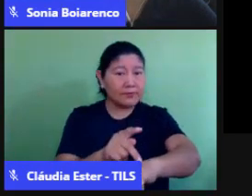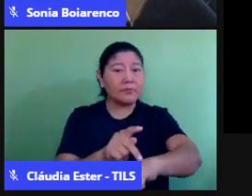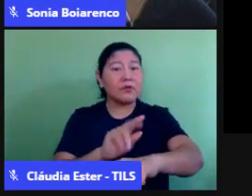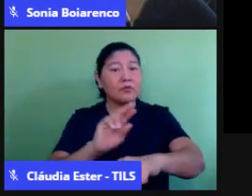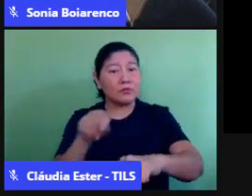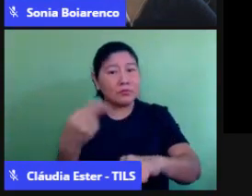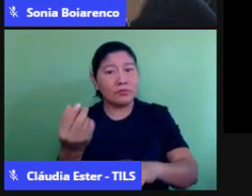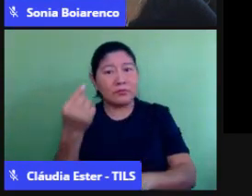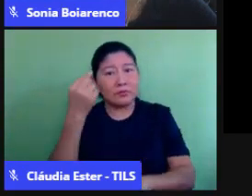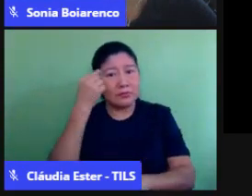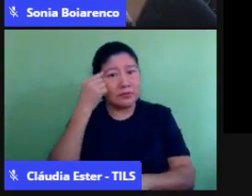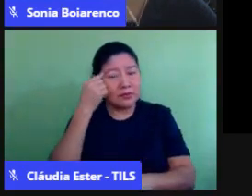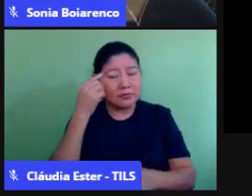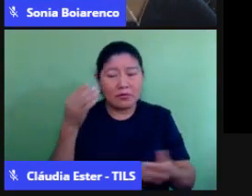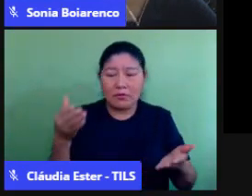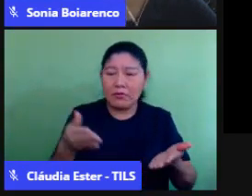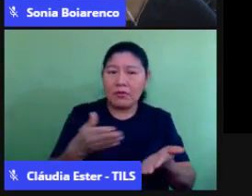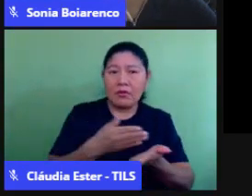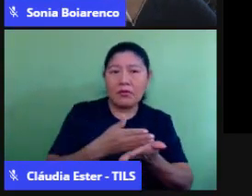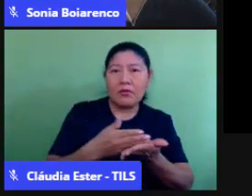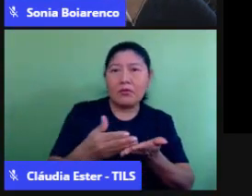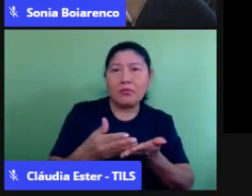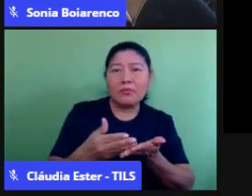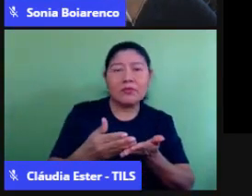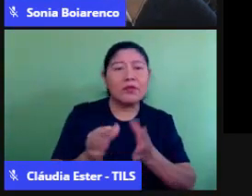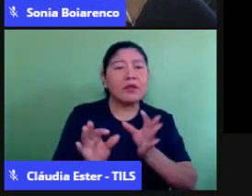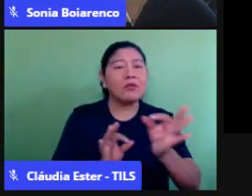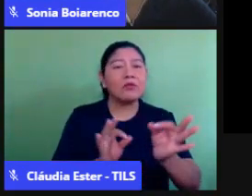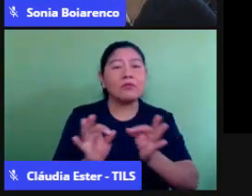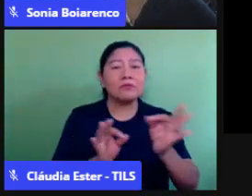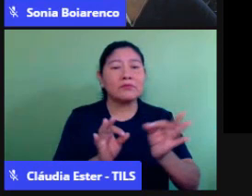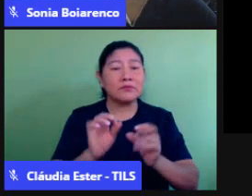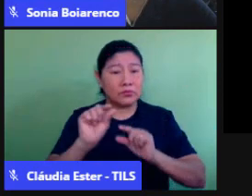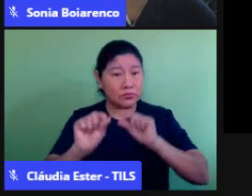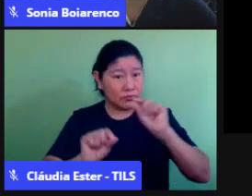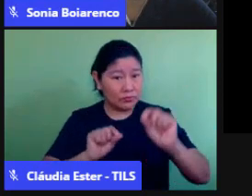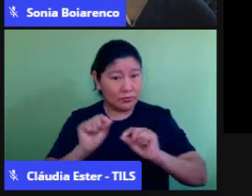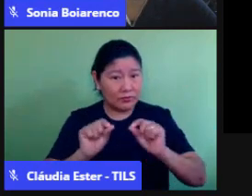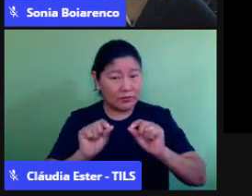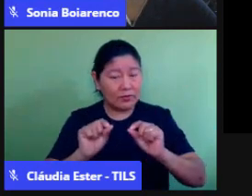pensamos num primeiro momento, organizamos e estamos